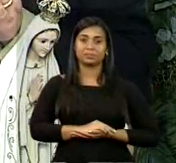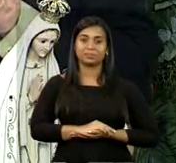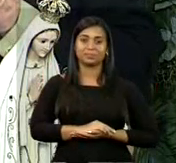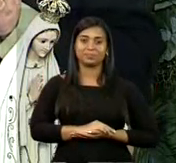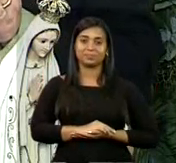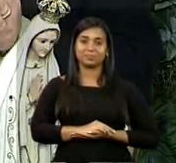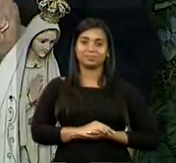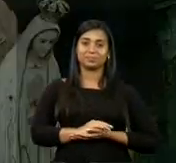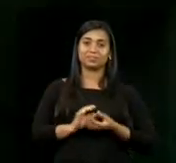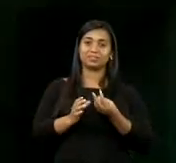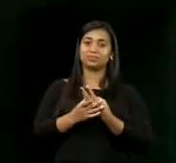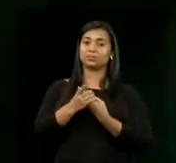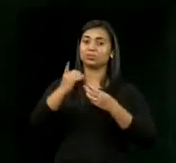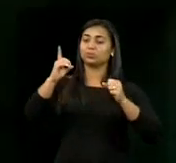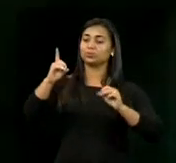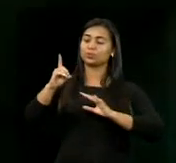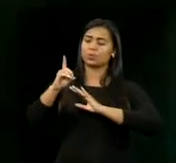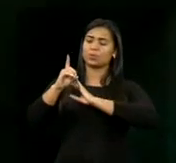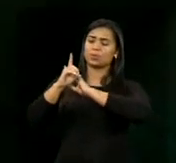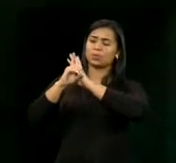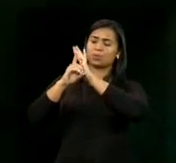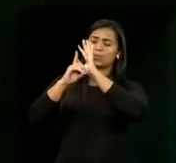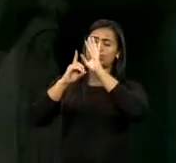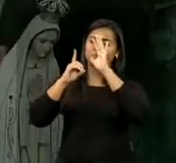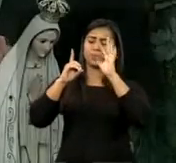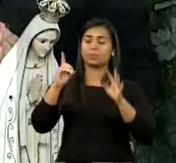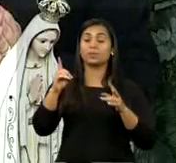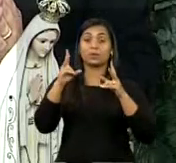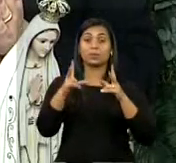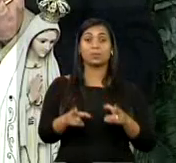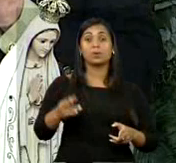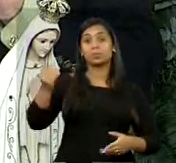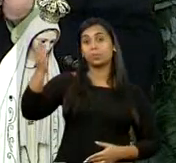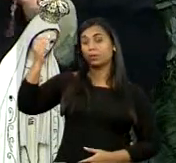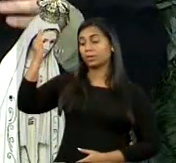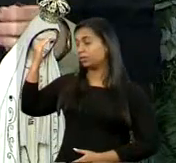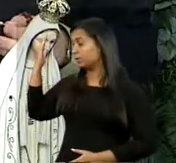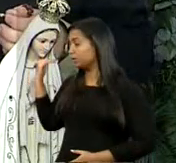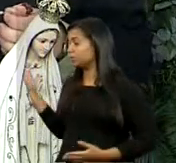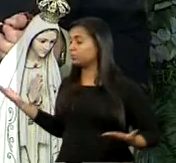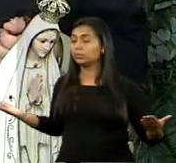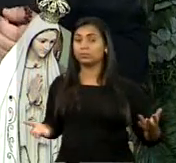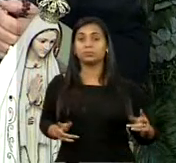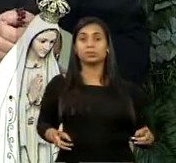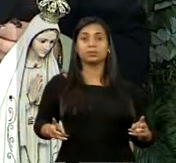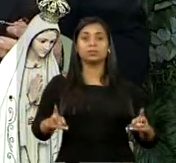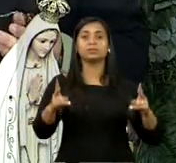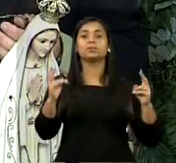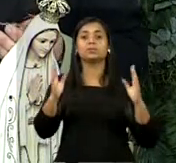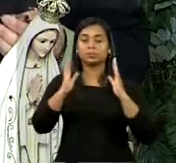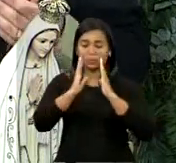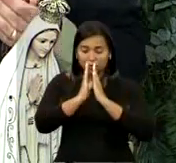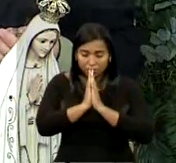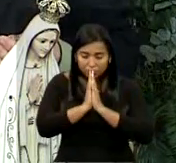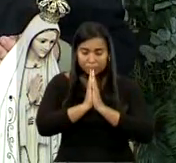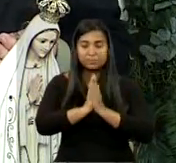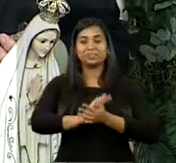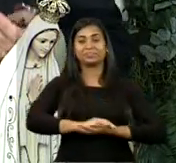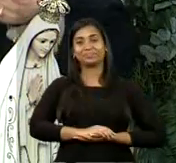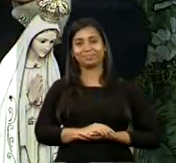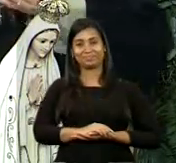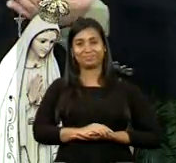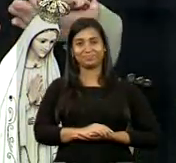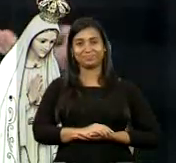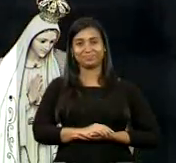Amém. Glória ao Pai, e ao Filho, e ao Espírito Santo, como era no princípio, agora e sempre.